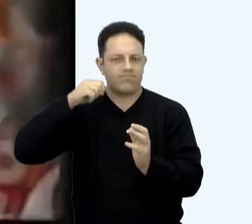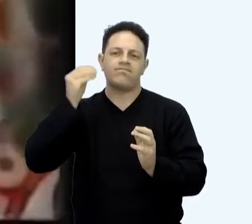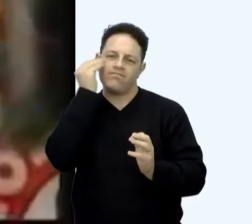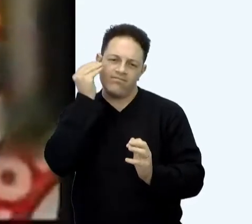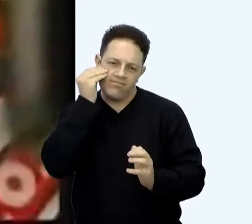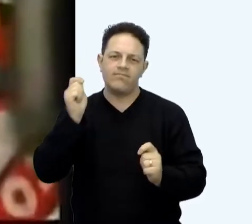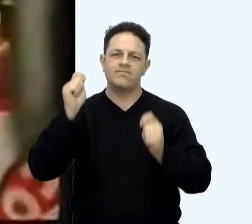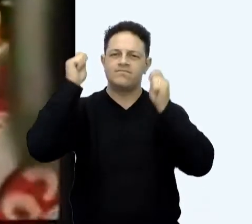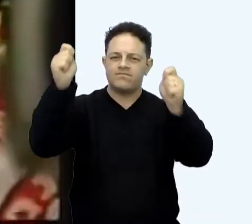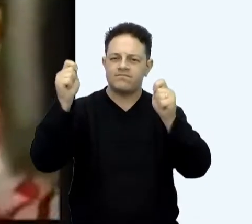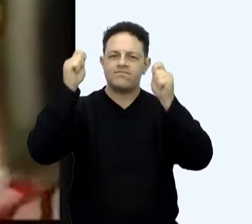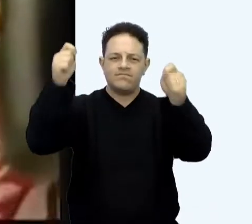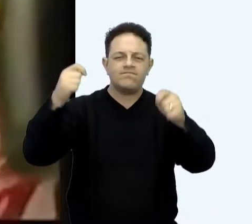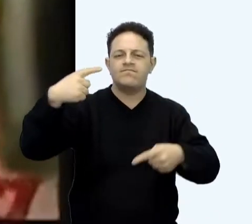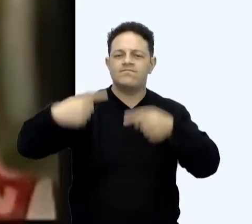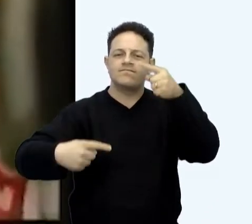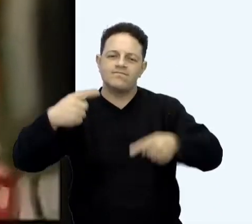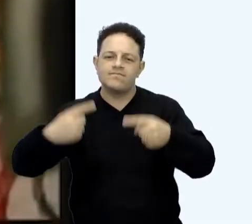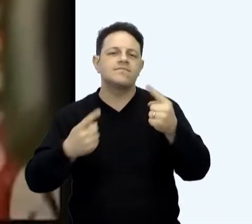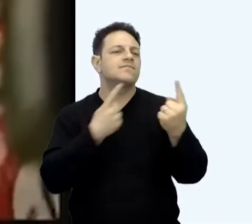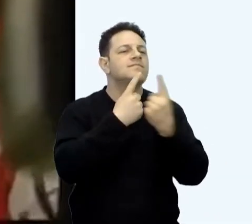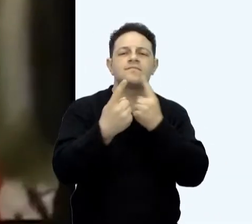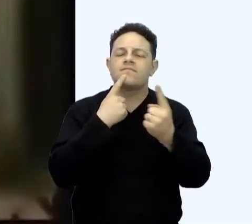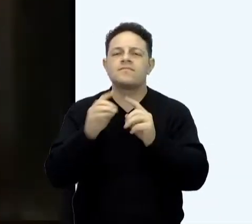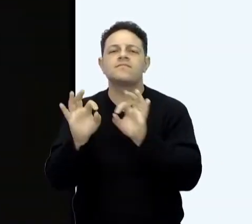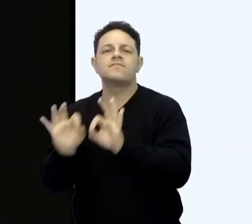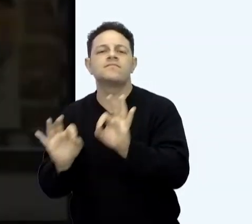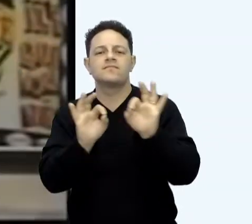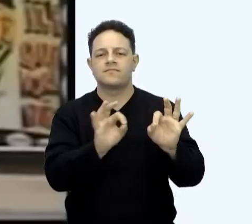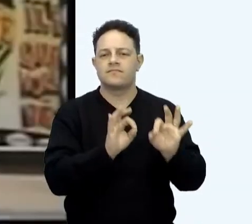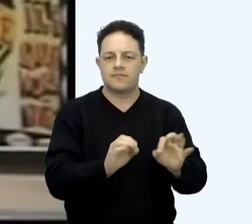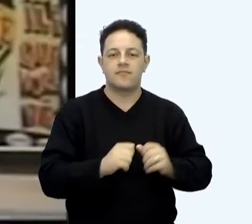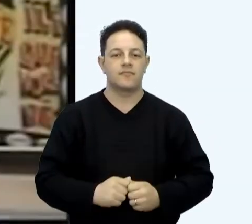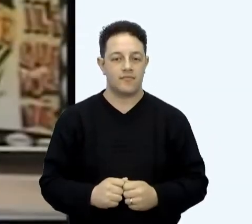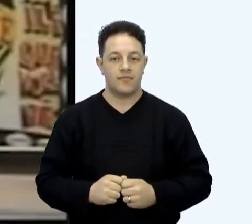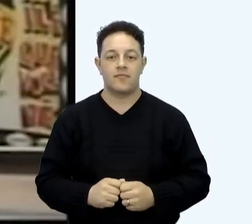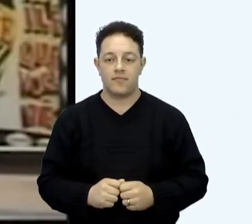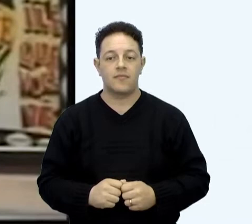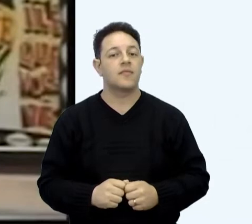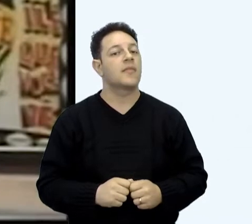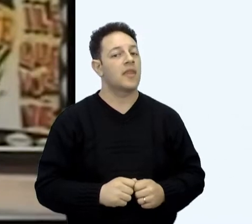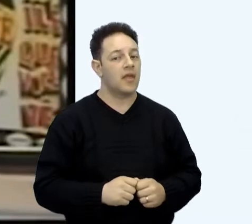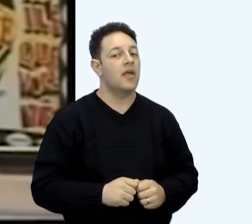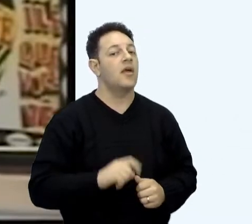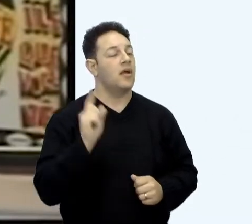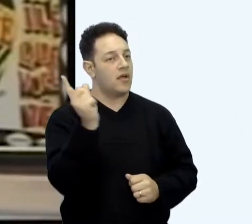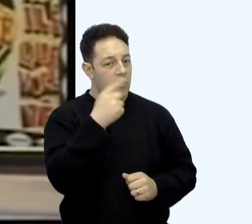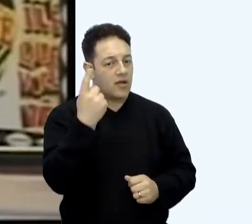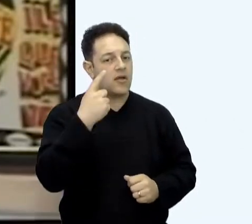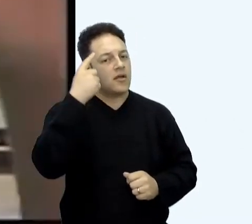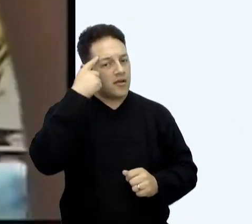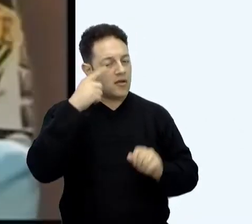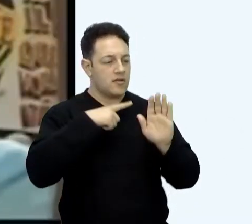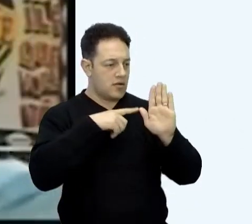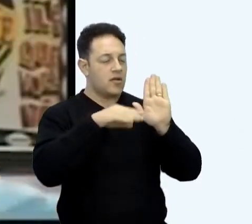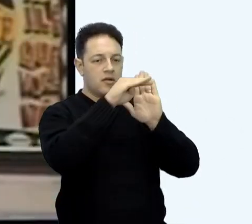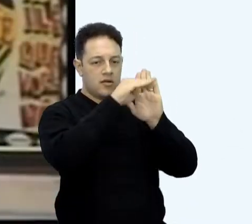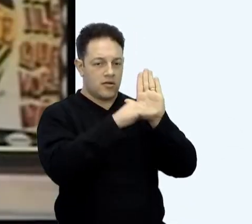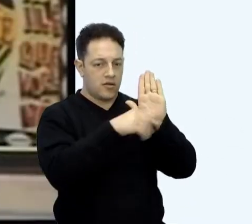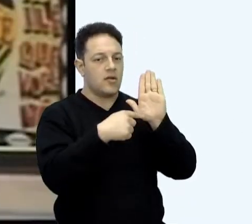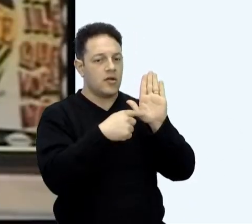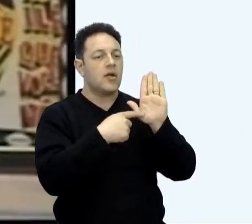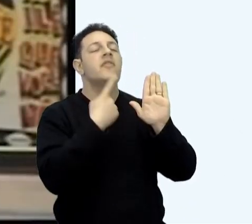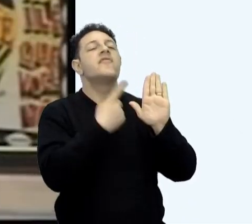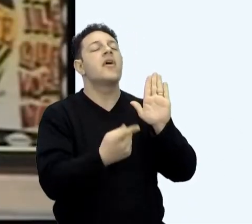um importante debate sobre as ações afirmativas. Primeiro, o Estatuto da Igualdade Racial, porque no Estatuto tem